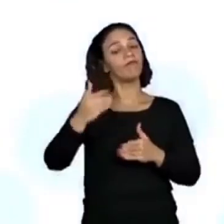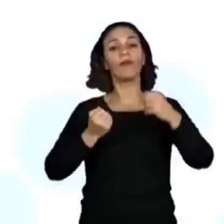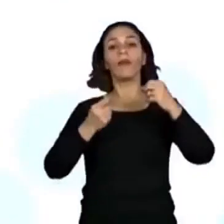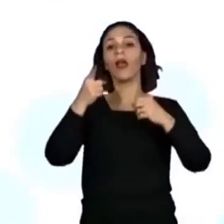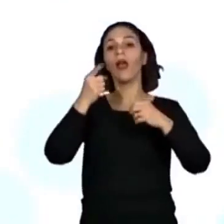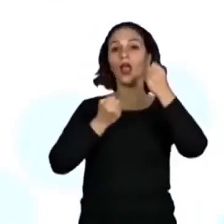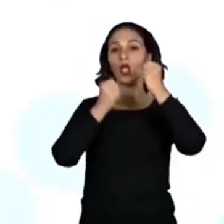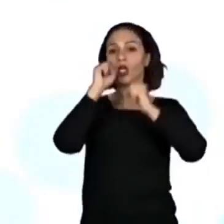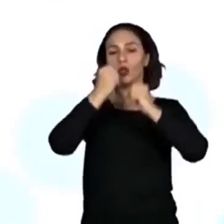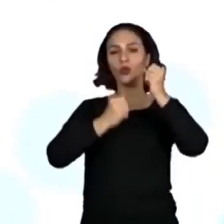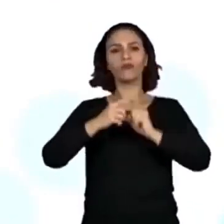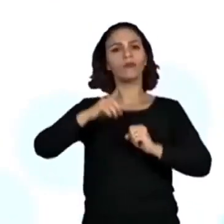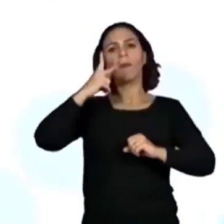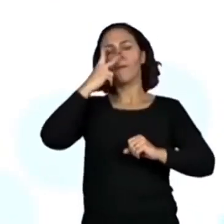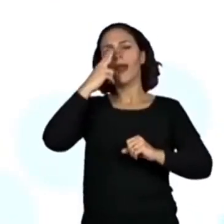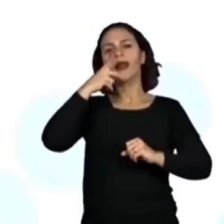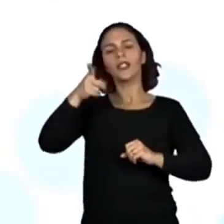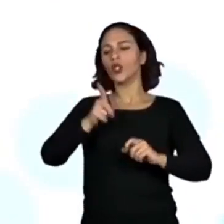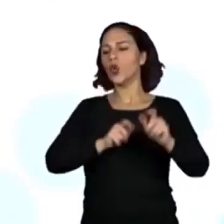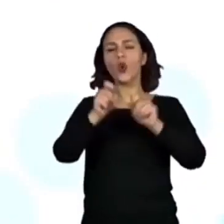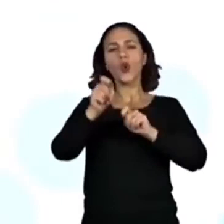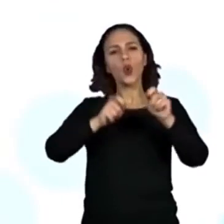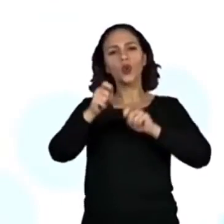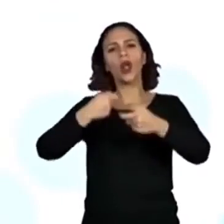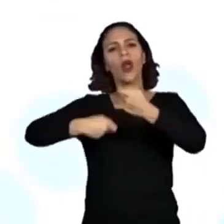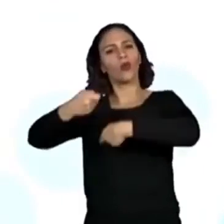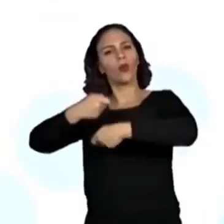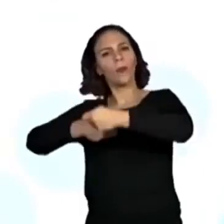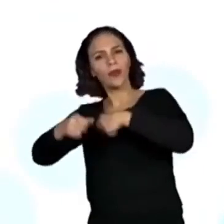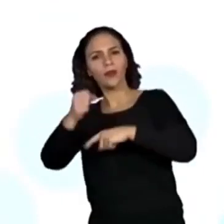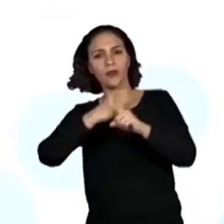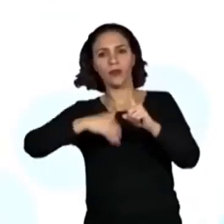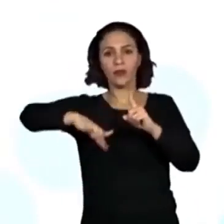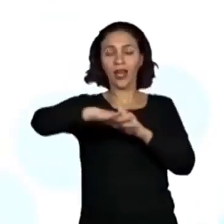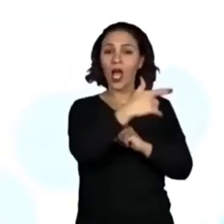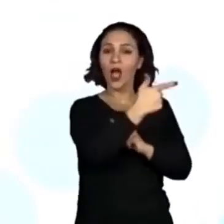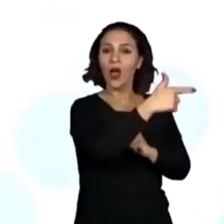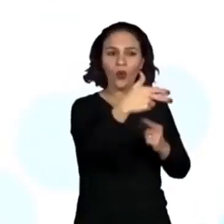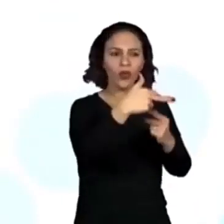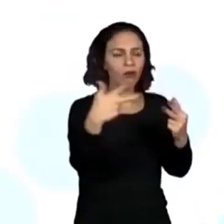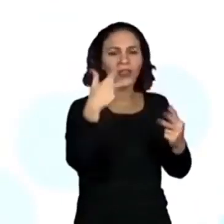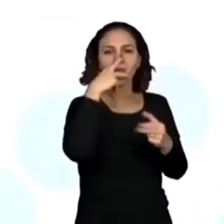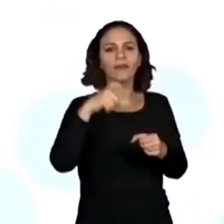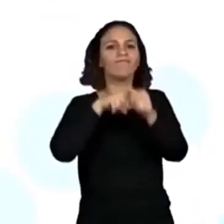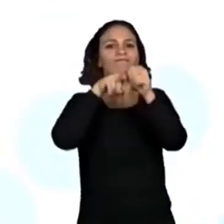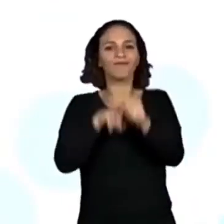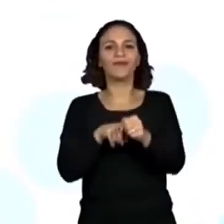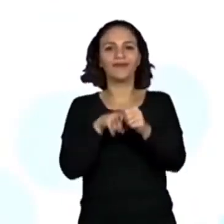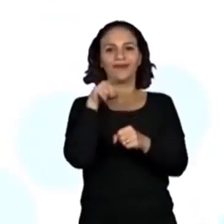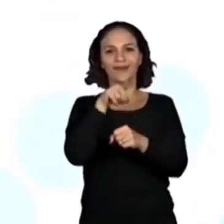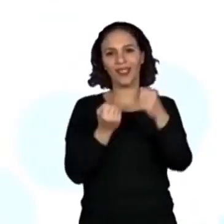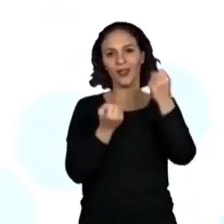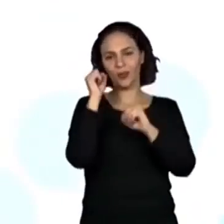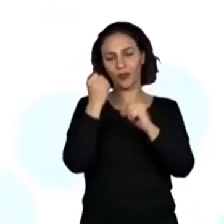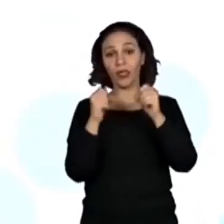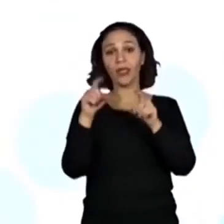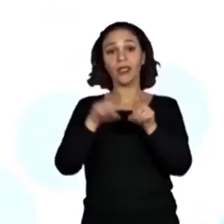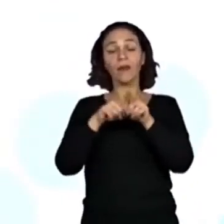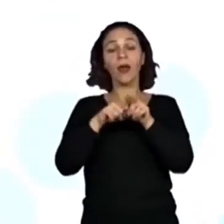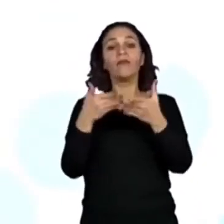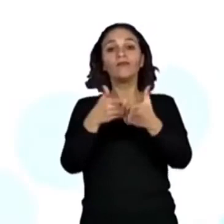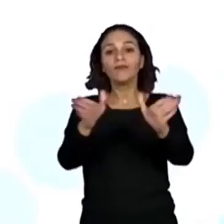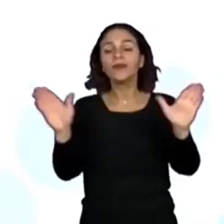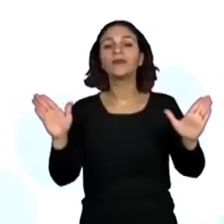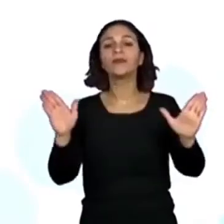comandar a economia, a sociedade, tornando todas as outras atividades subordinadas a ela. Além de ampliar a oferta de